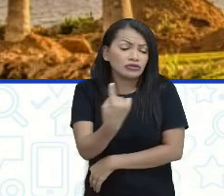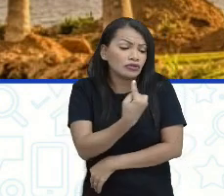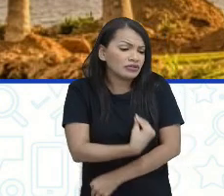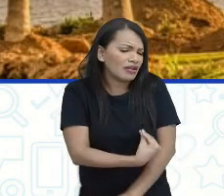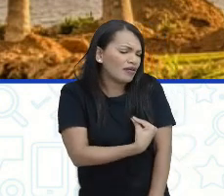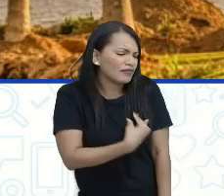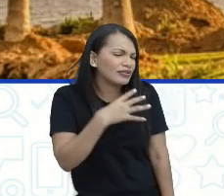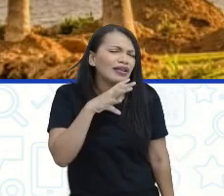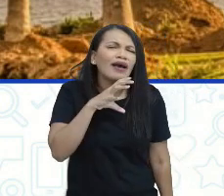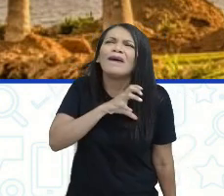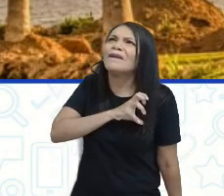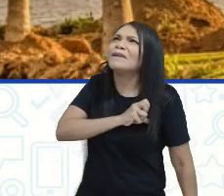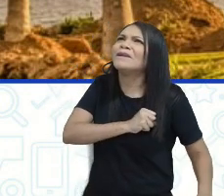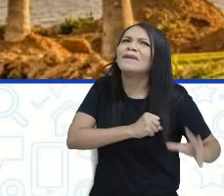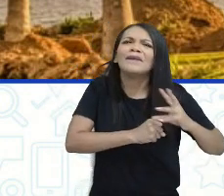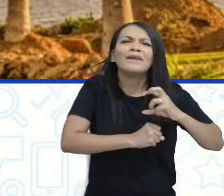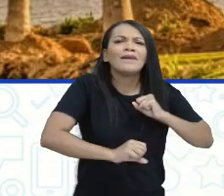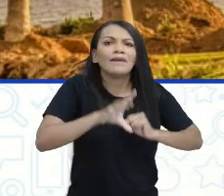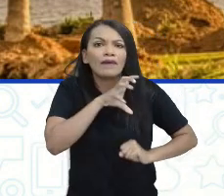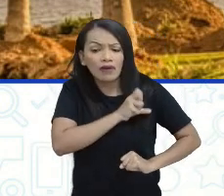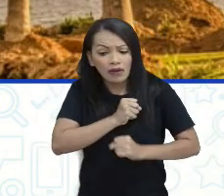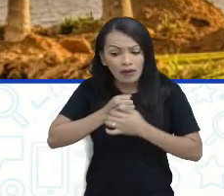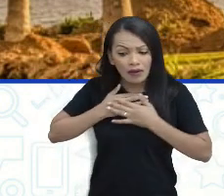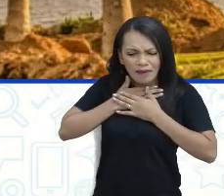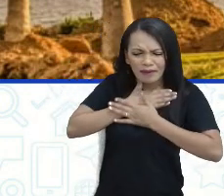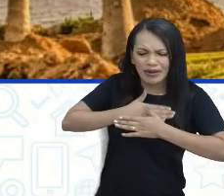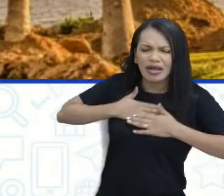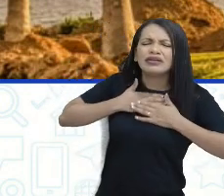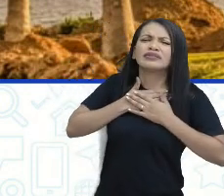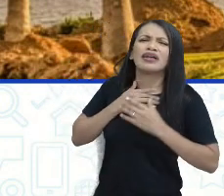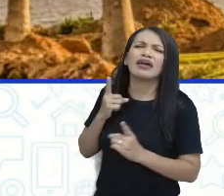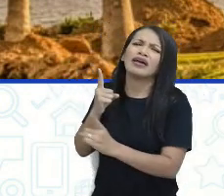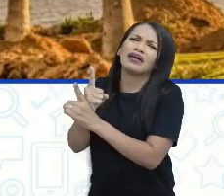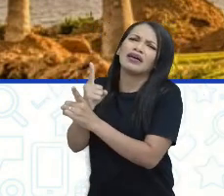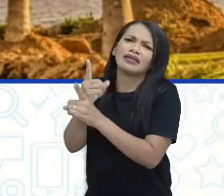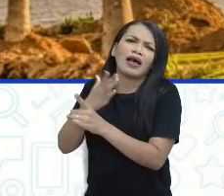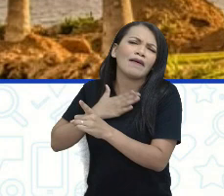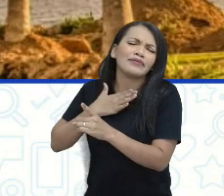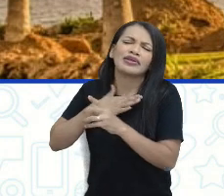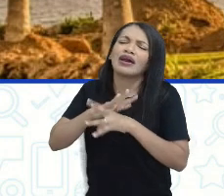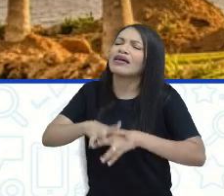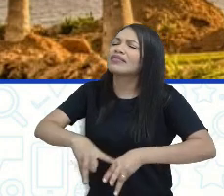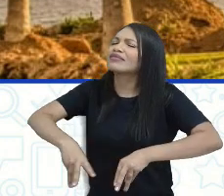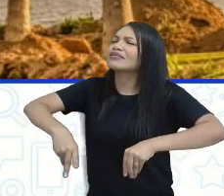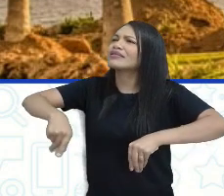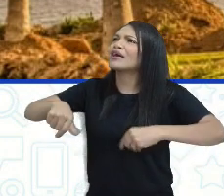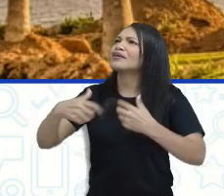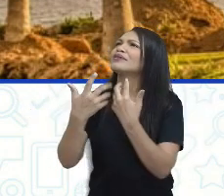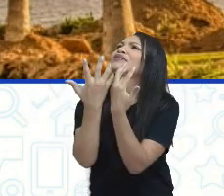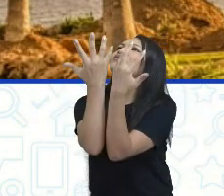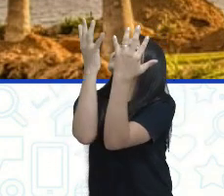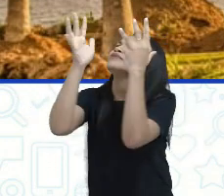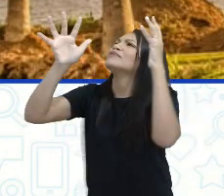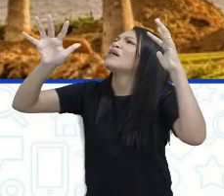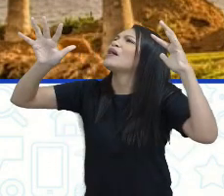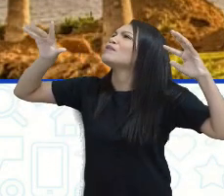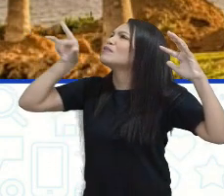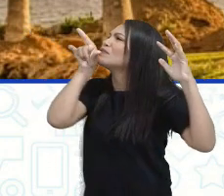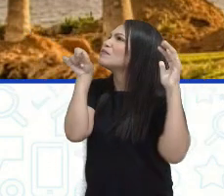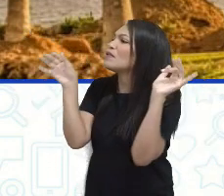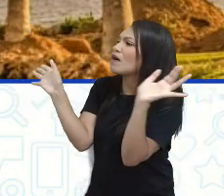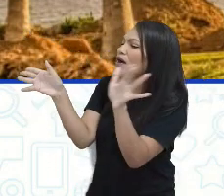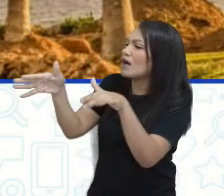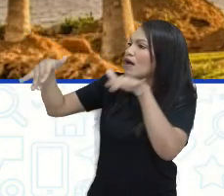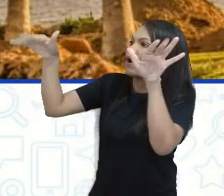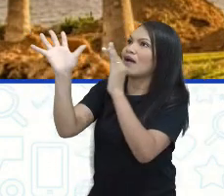mais amores. Mas prazer eu me encontro lá, minha terra tem palmeiras, onde canta o sabiá. Minha